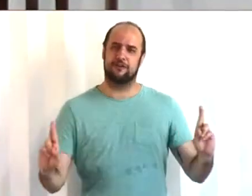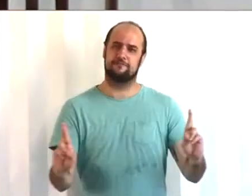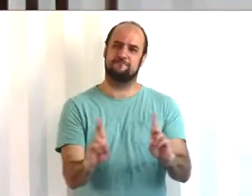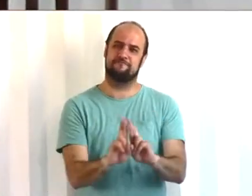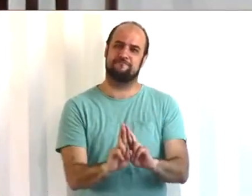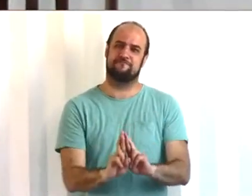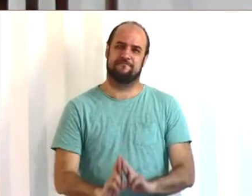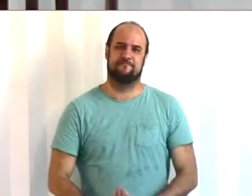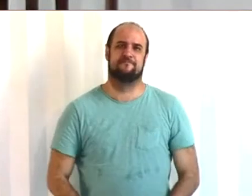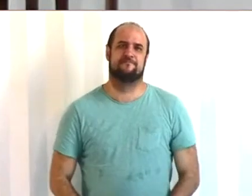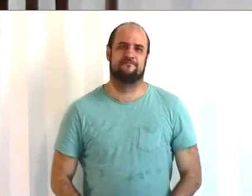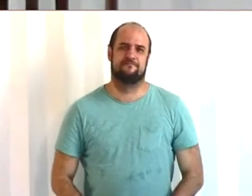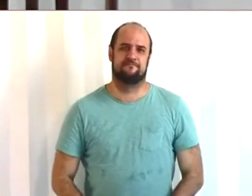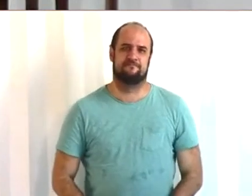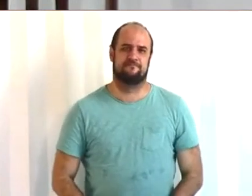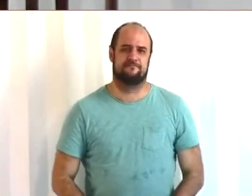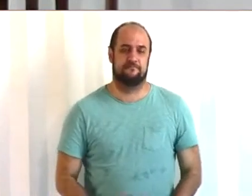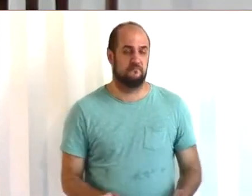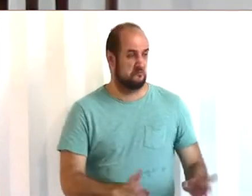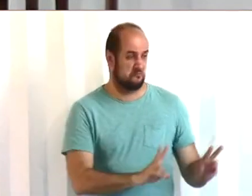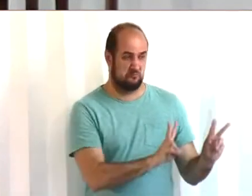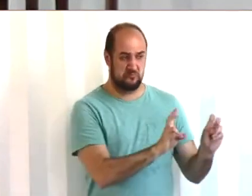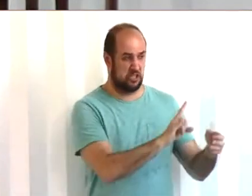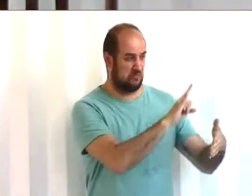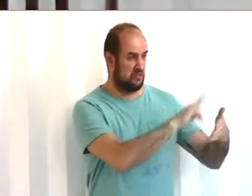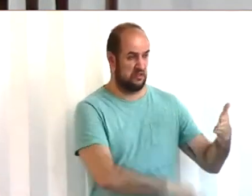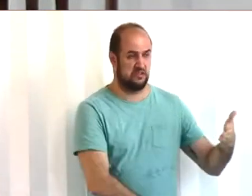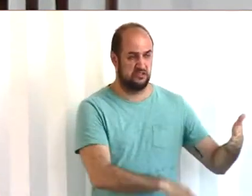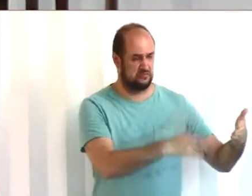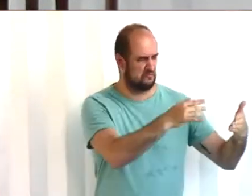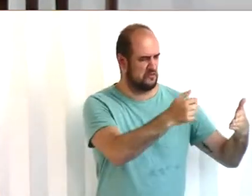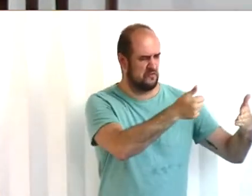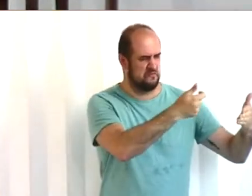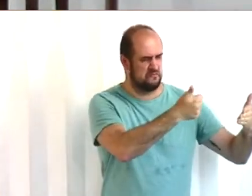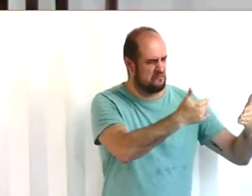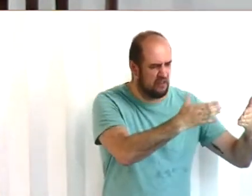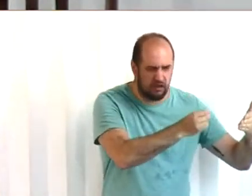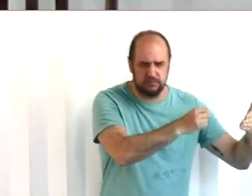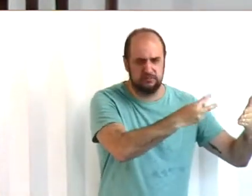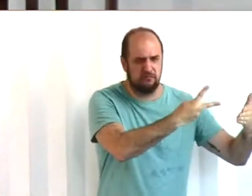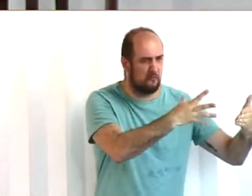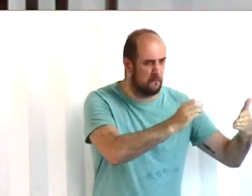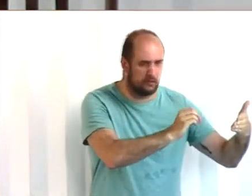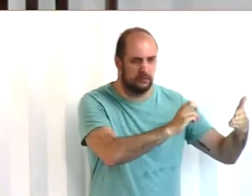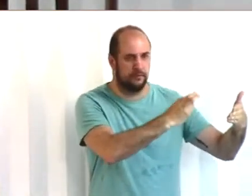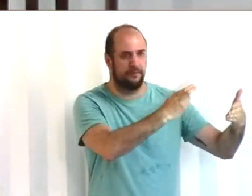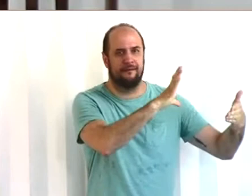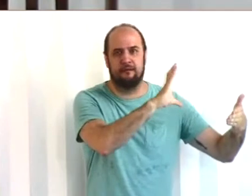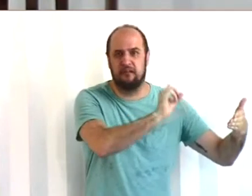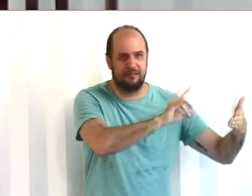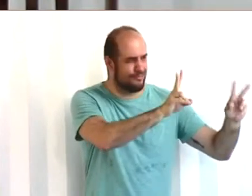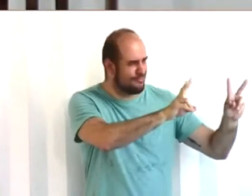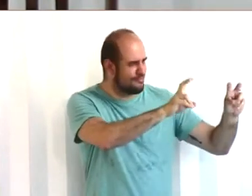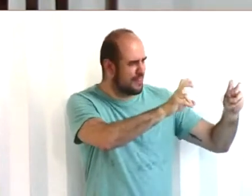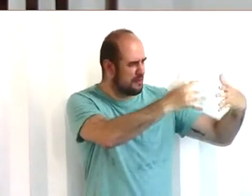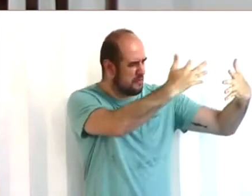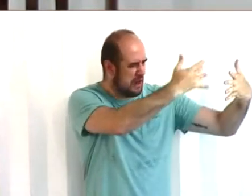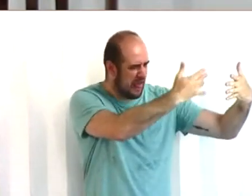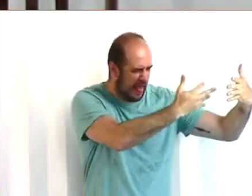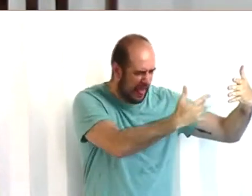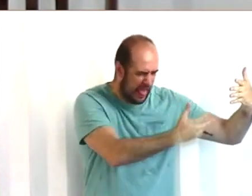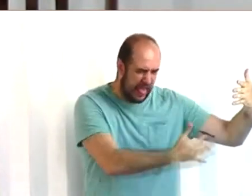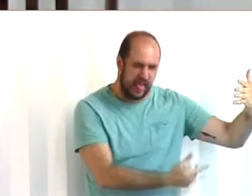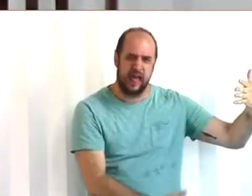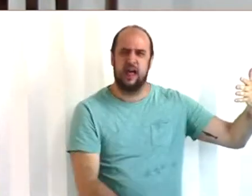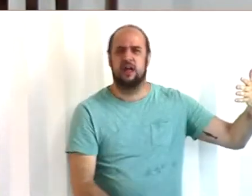não procurado entre os 10, talvez eu poderia estender 20, talvez eu poderia estender 50 assuntos mais